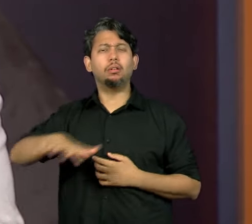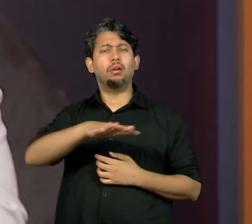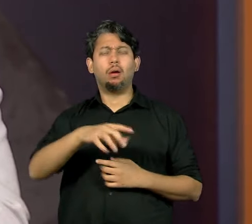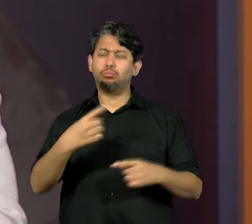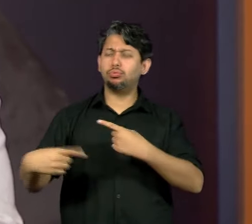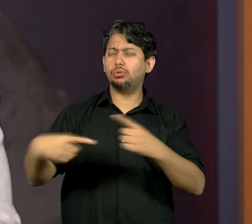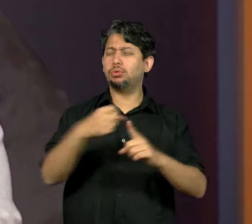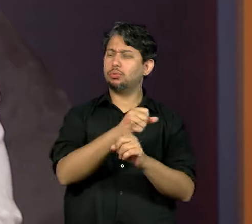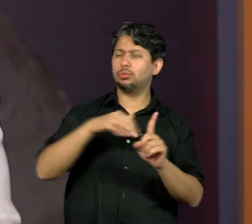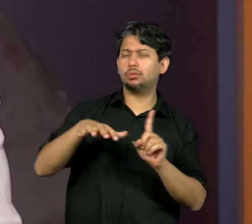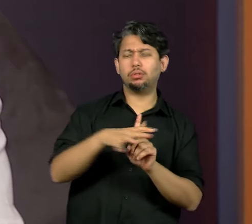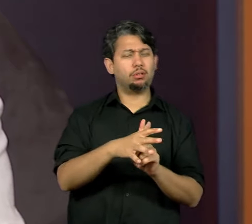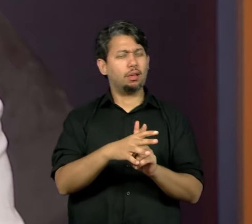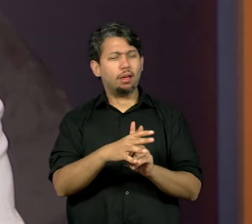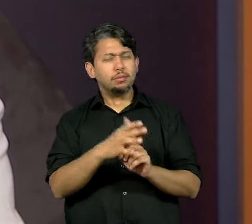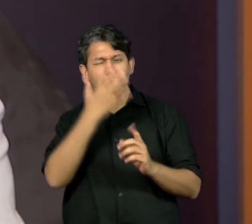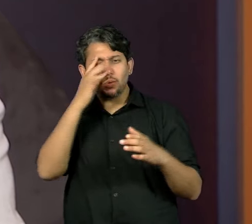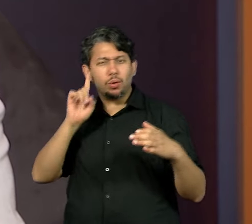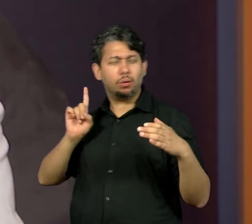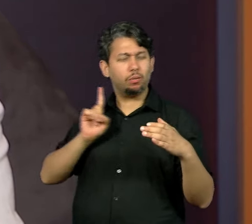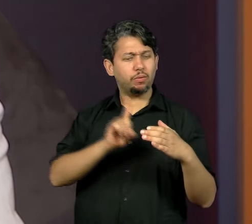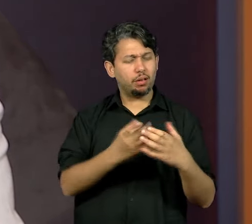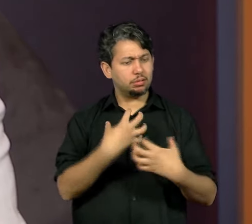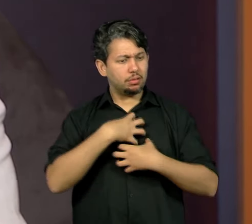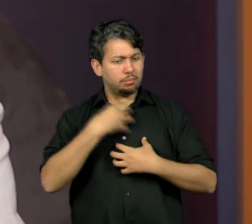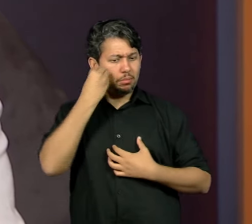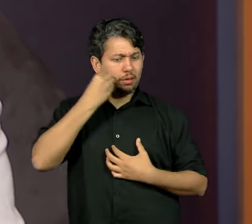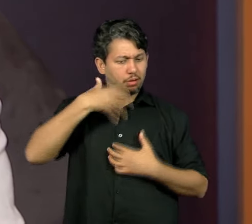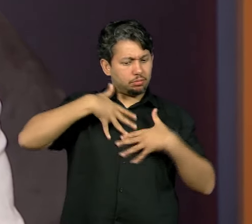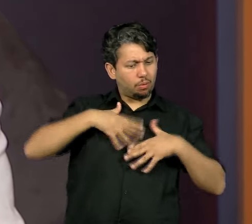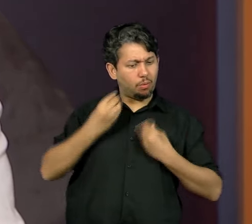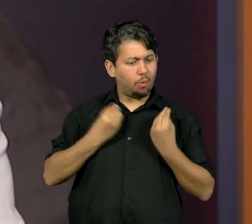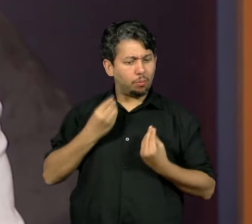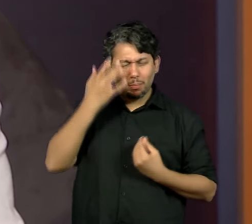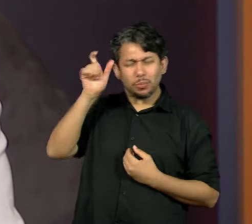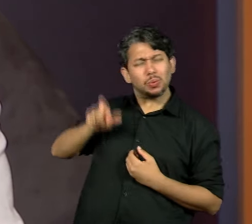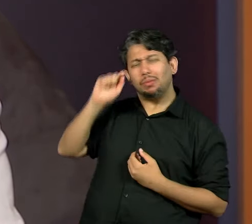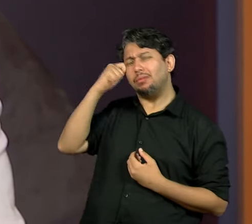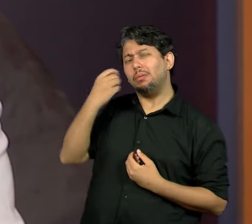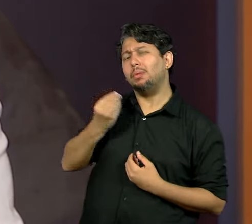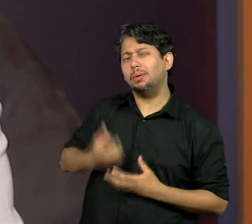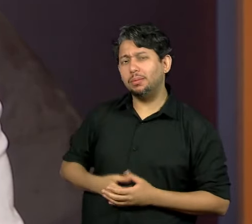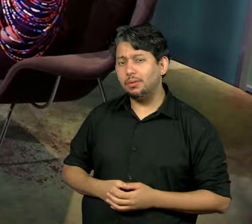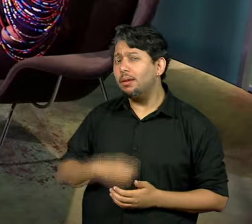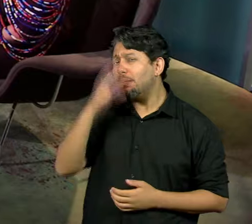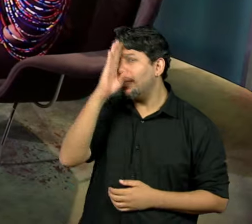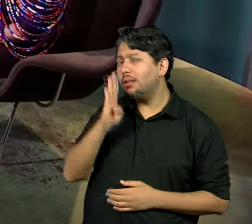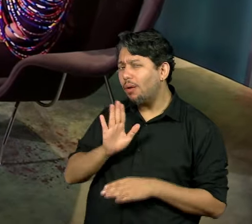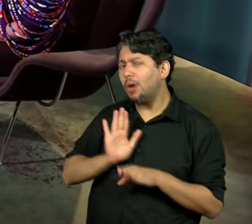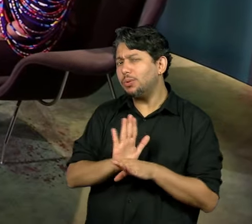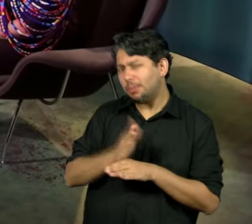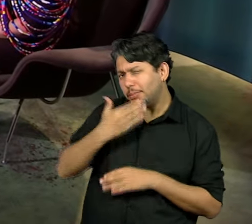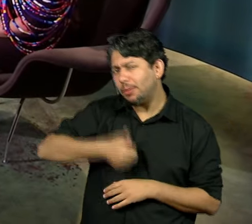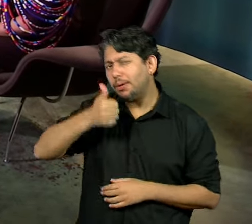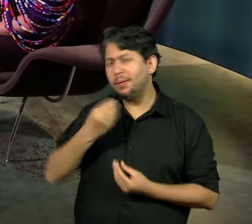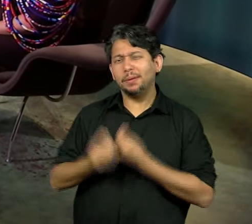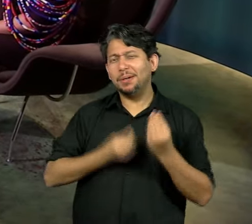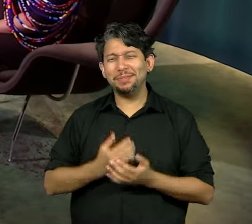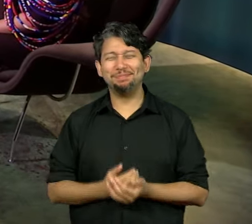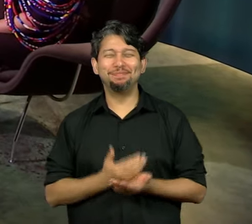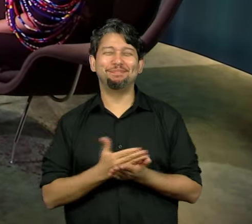políticas moldam as experiências da população negra. O que o Brasil tem a ganhar com o letramento racial? Começa agora mais